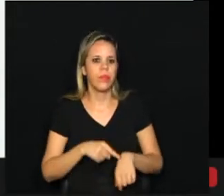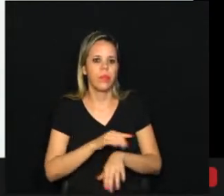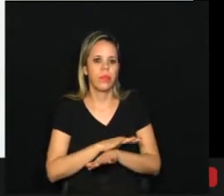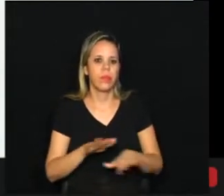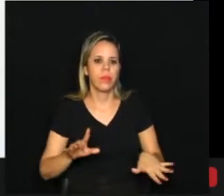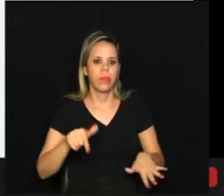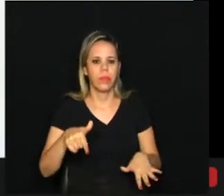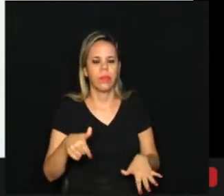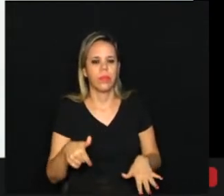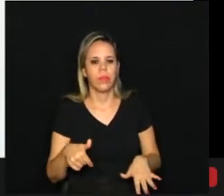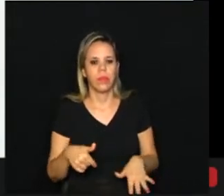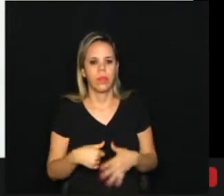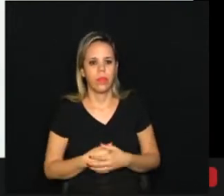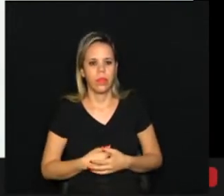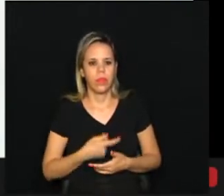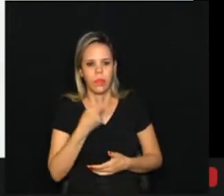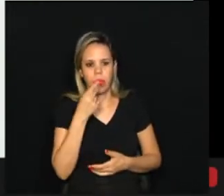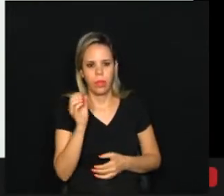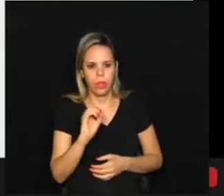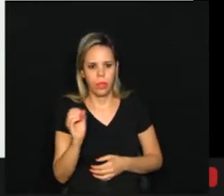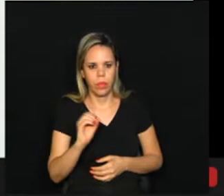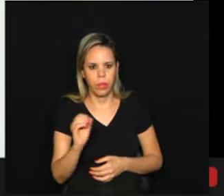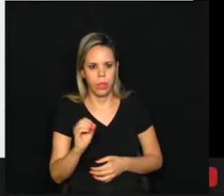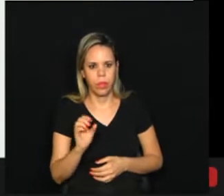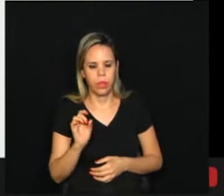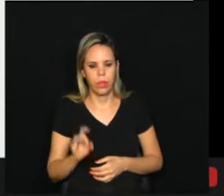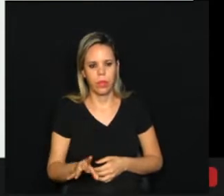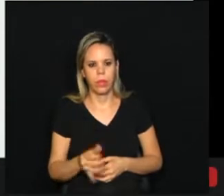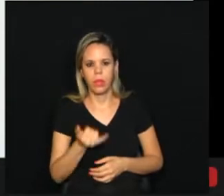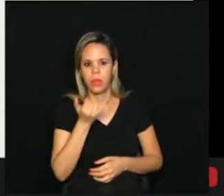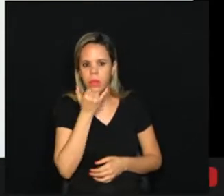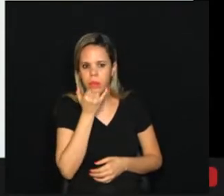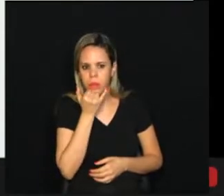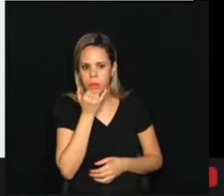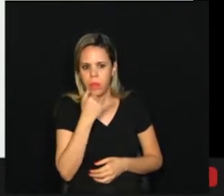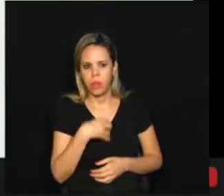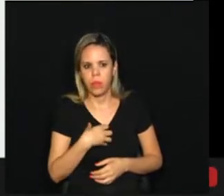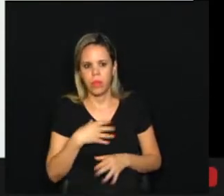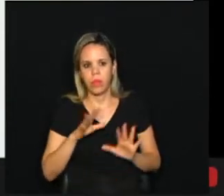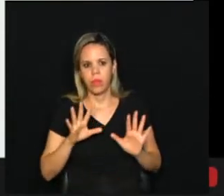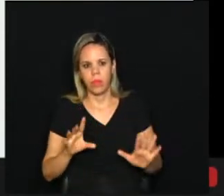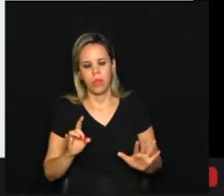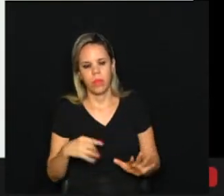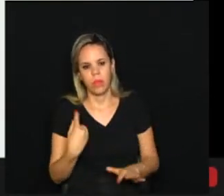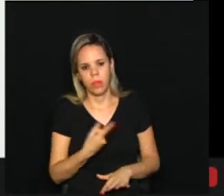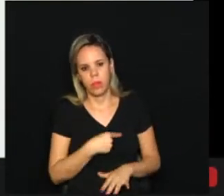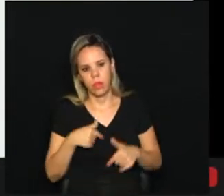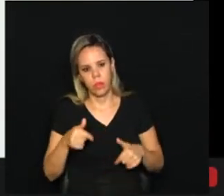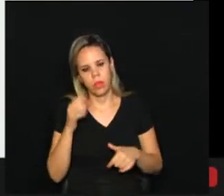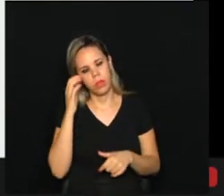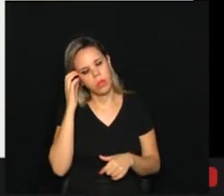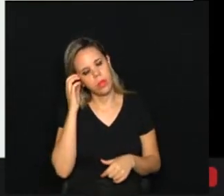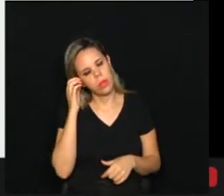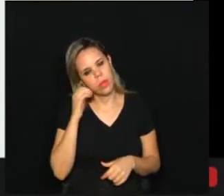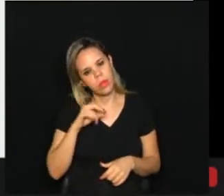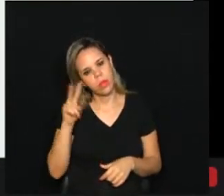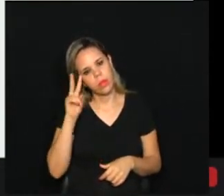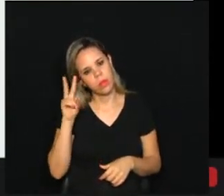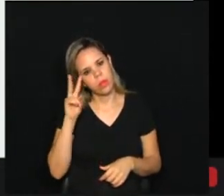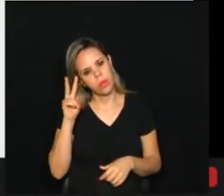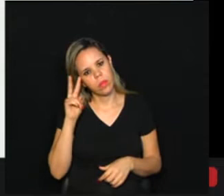e depois ela não falou mais, apenas ela se desculpou dessa forma, e nós tomamos as providências. Na